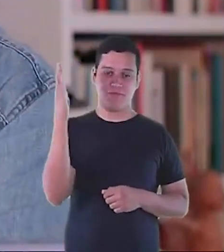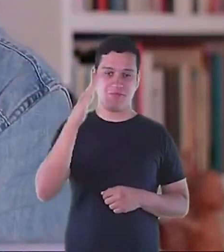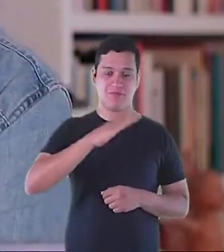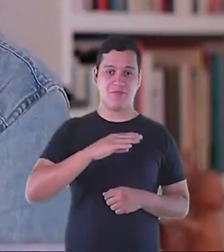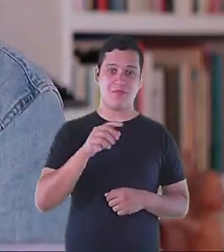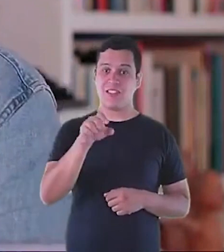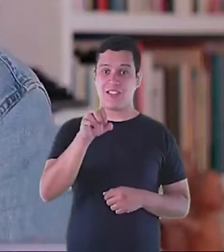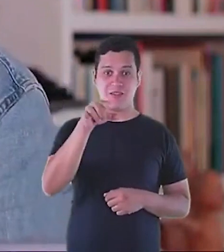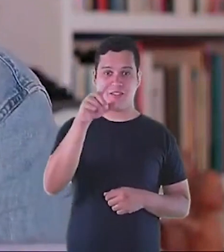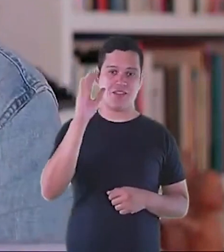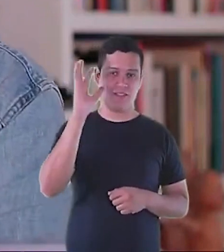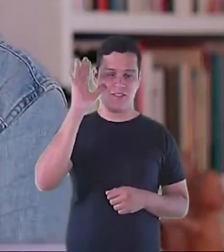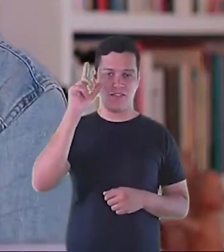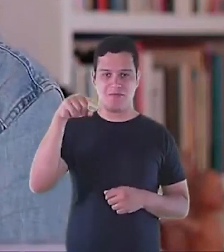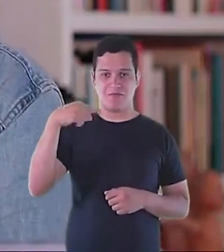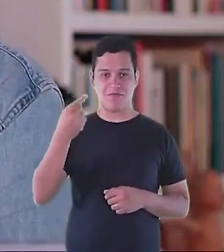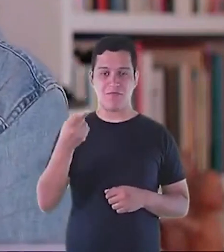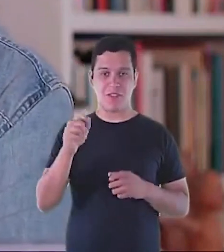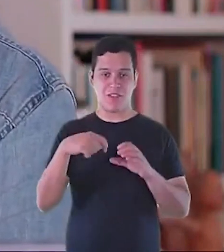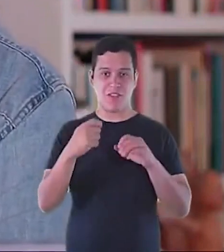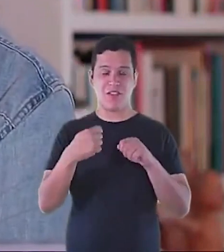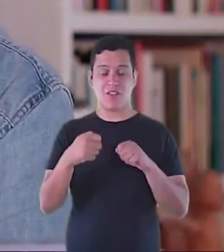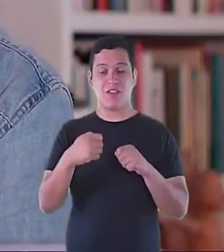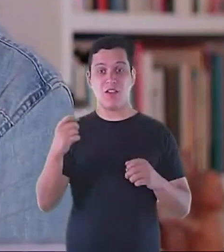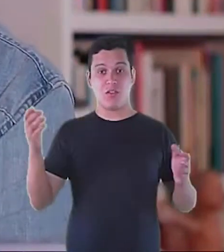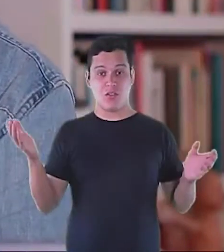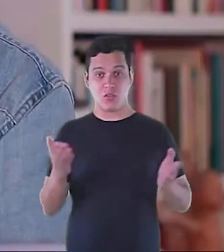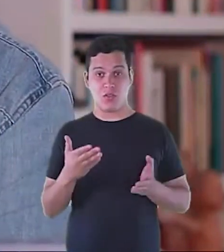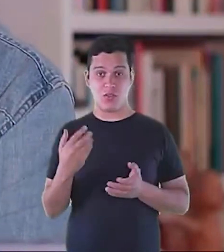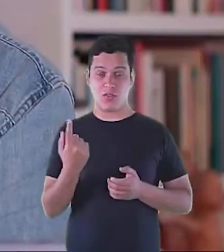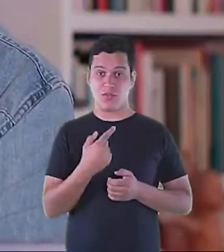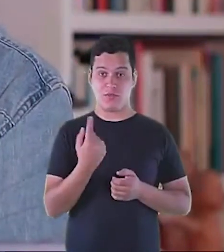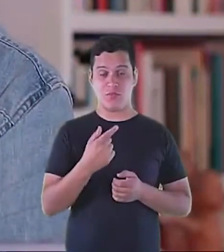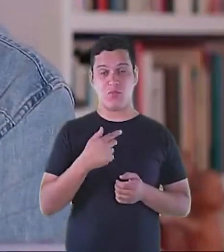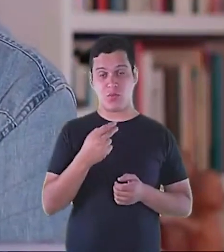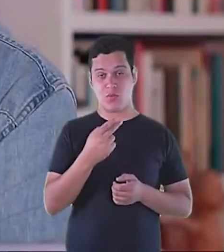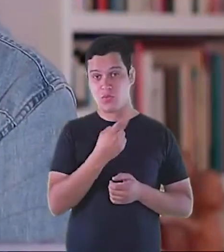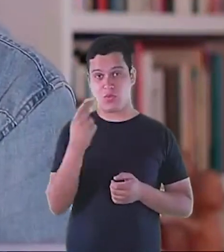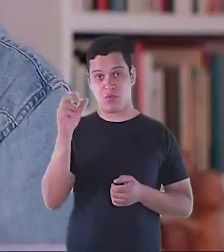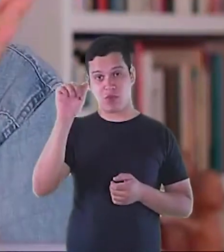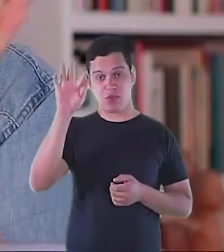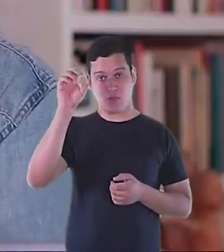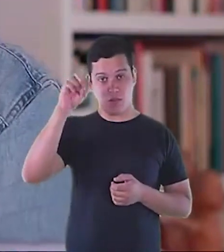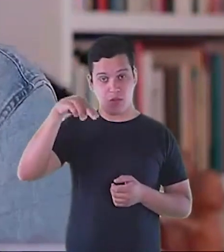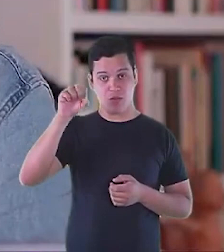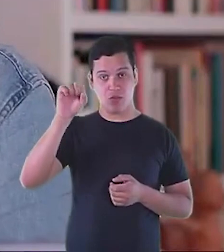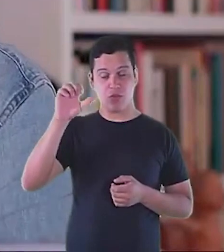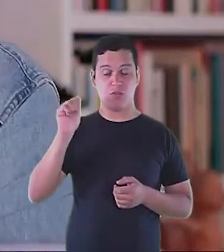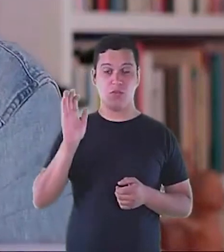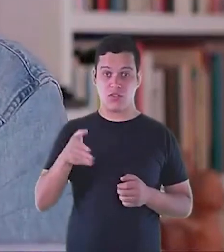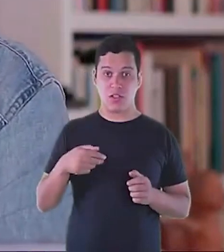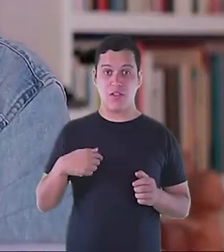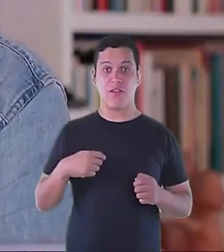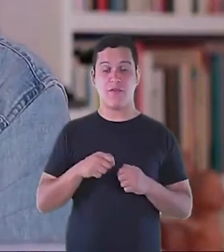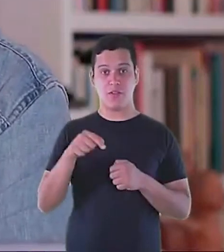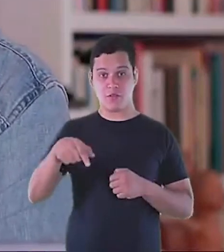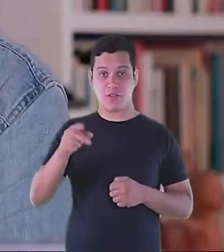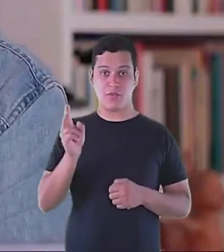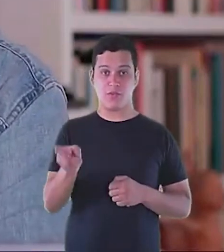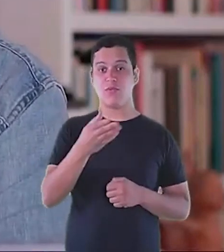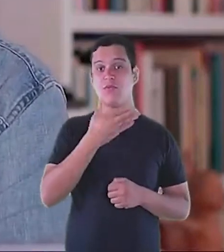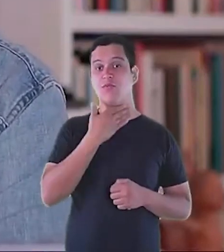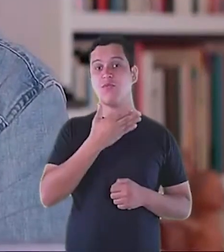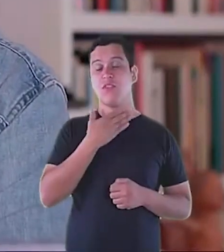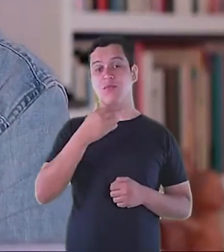Meu nome é Afonso Borges e eu faço o projeto Sempre um Papo há 34 anos no mundo presencial e agora há 1 ano e